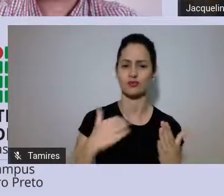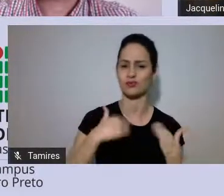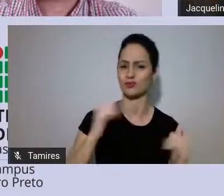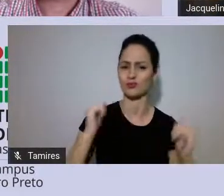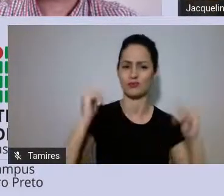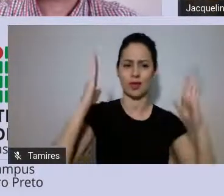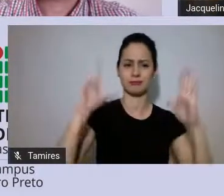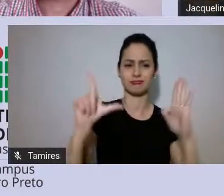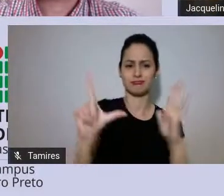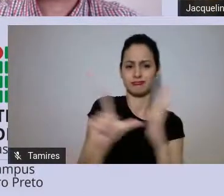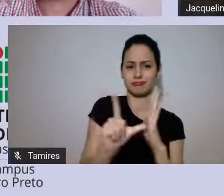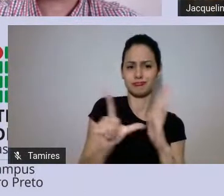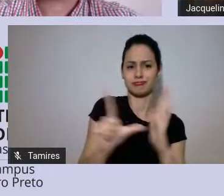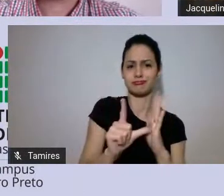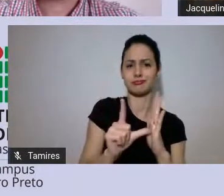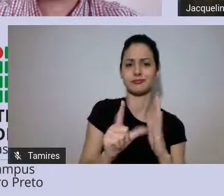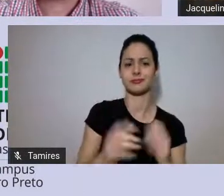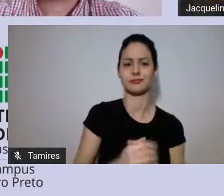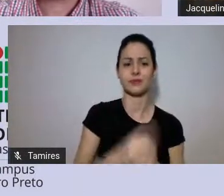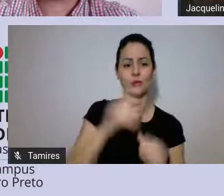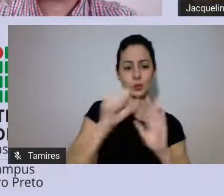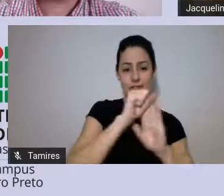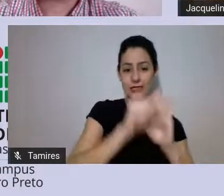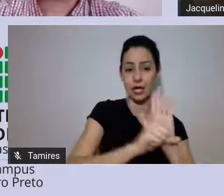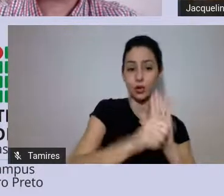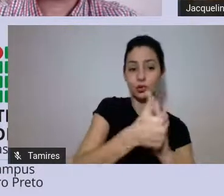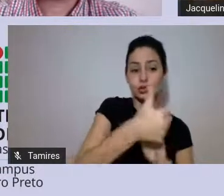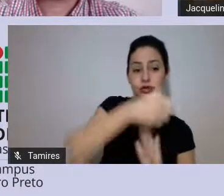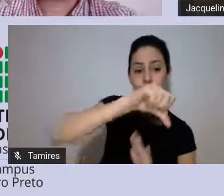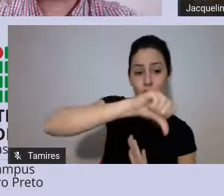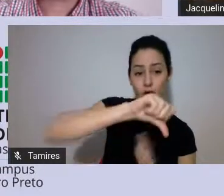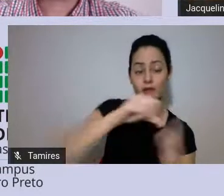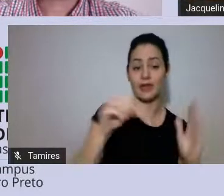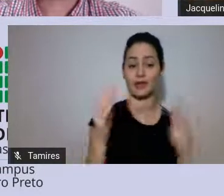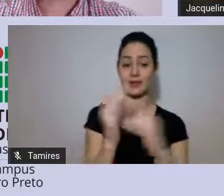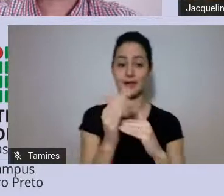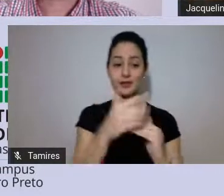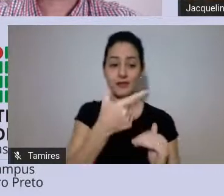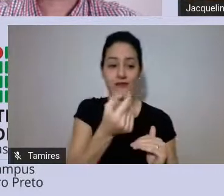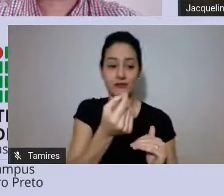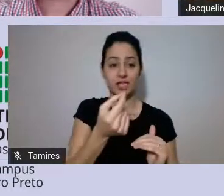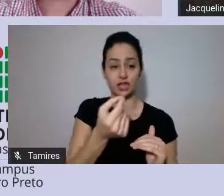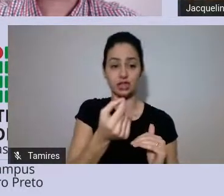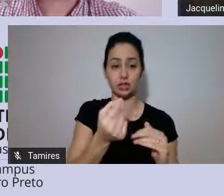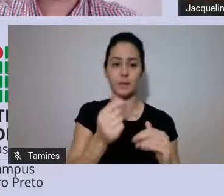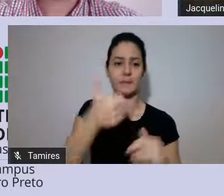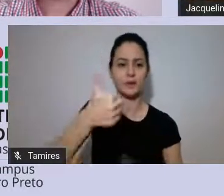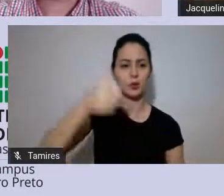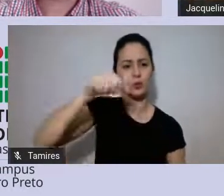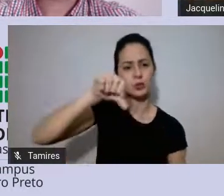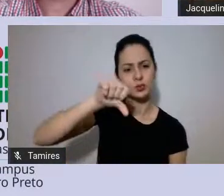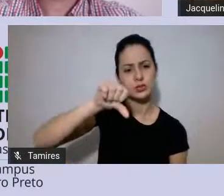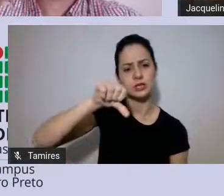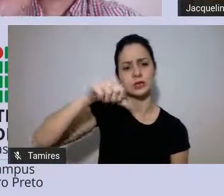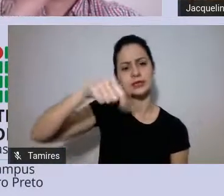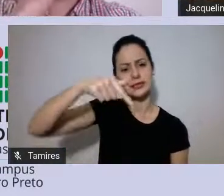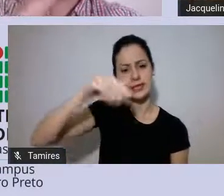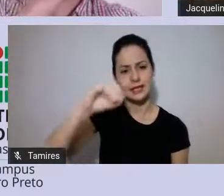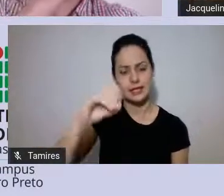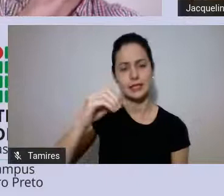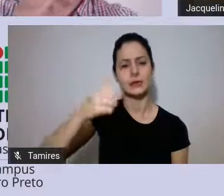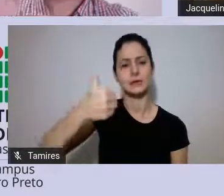entre fines del siglo XIX y comienzos del siglo XX, más o menos entre 1870 y